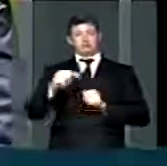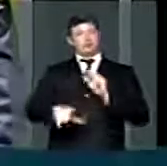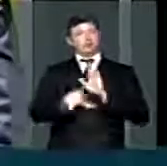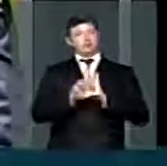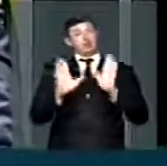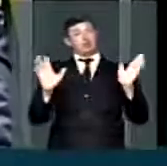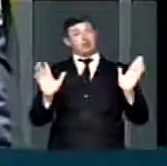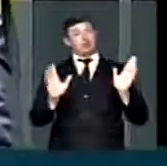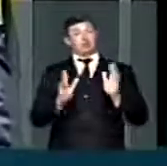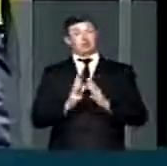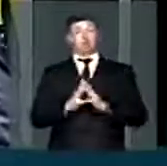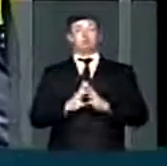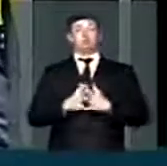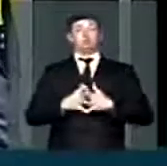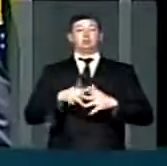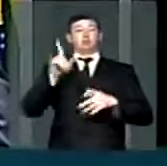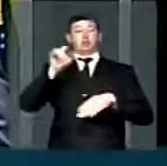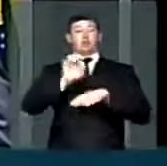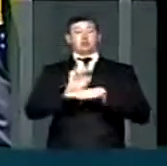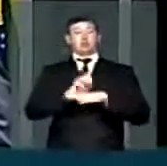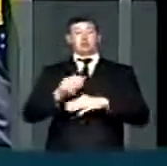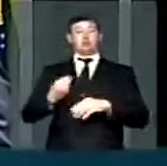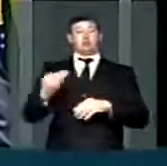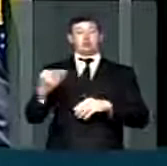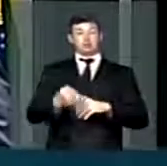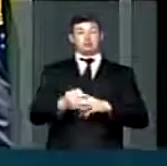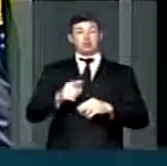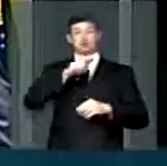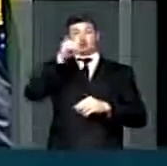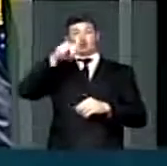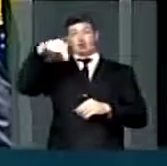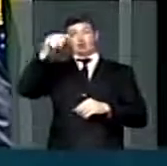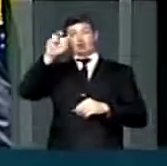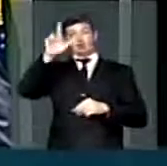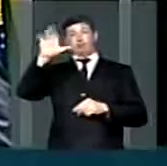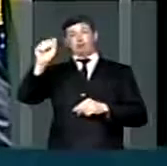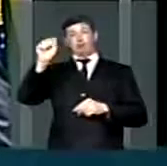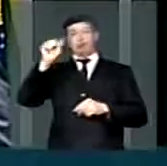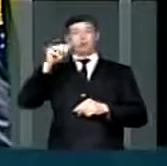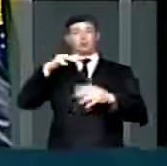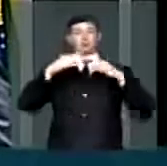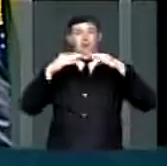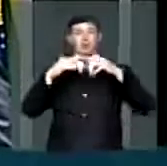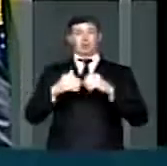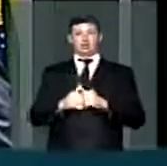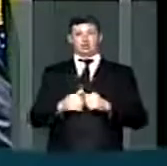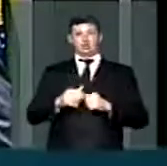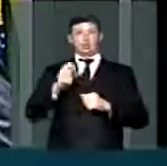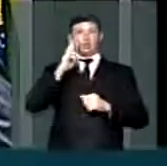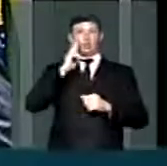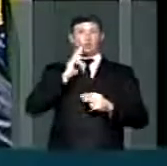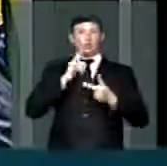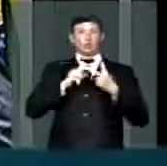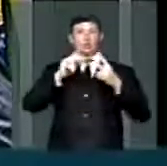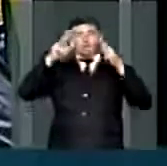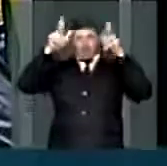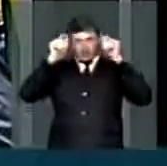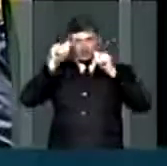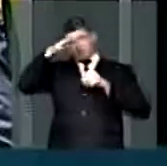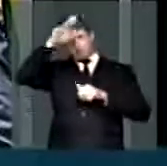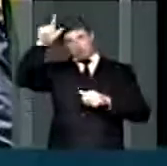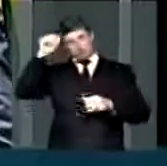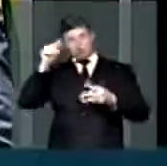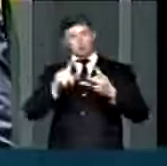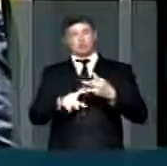legislação, aplicar nos estados que compõem a chamada Zona Franca de Manaus: Rondônia, Acre,